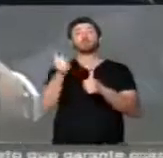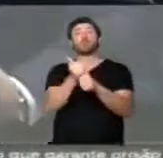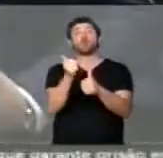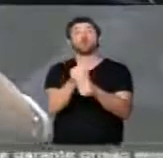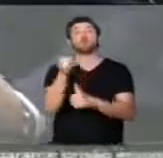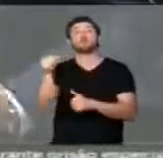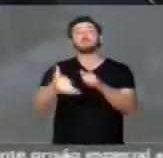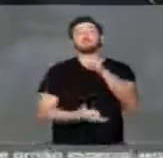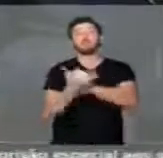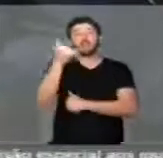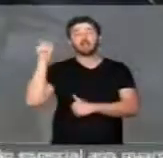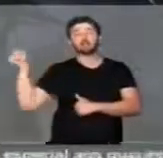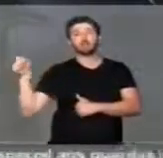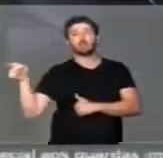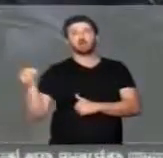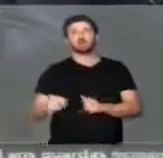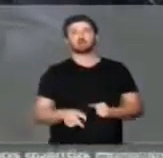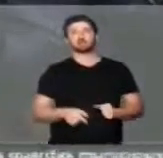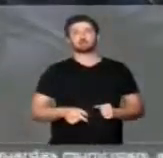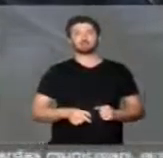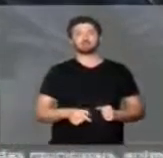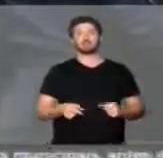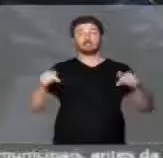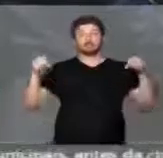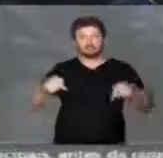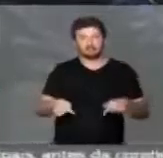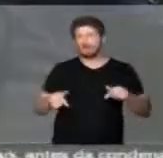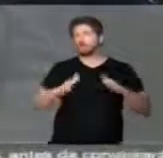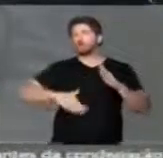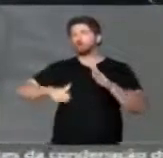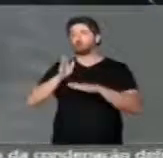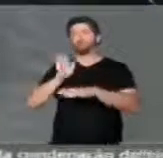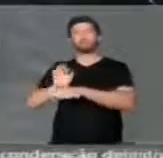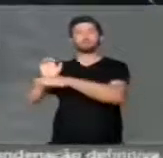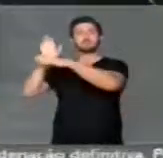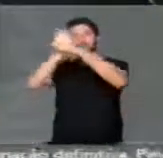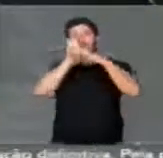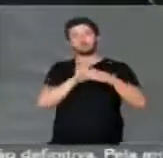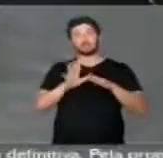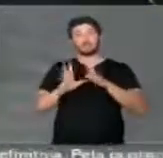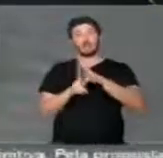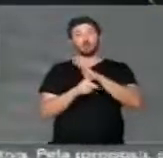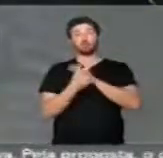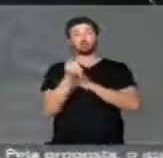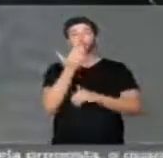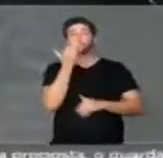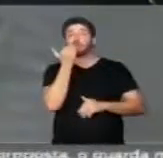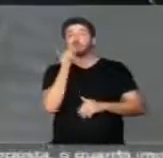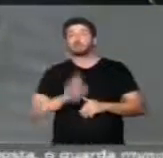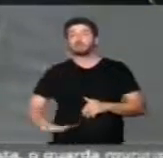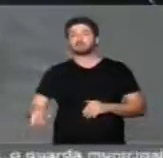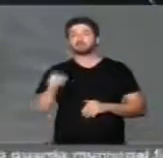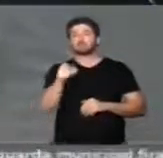golpistas daqui e de todos esses estados que roubam a merenda das